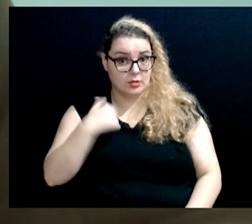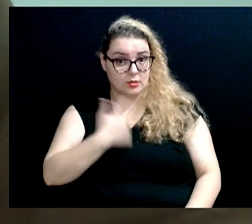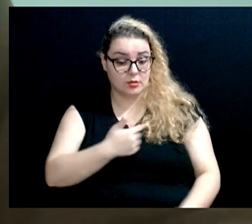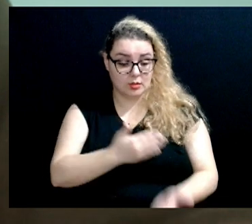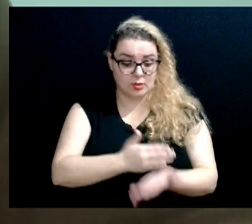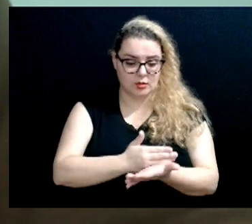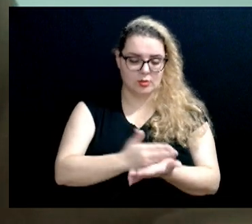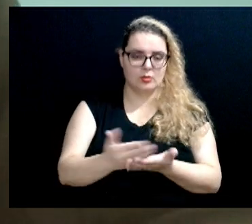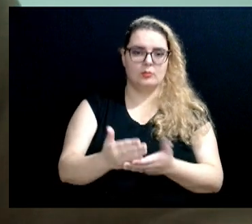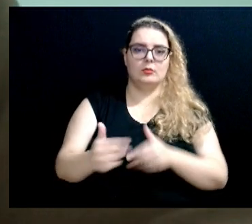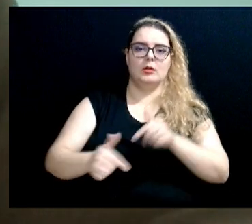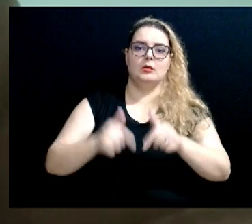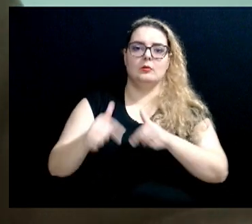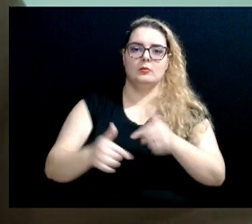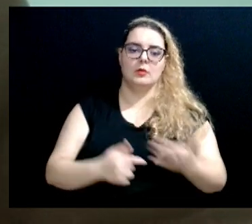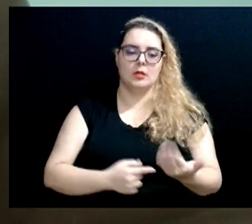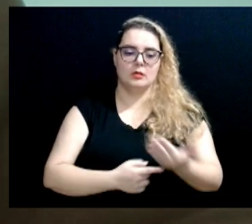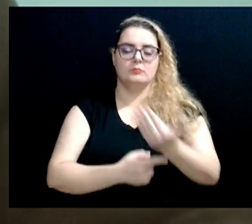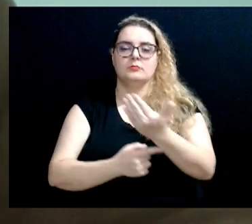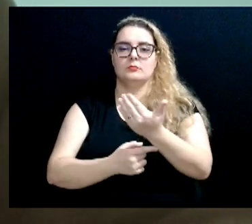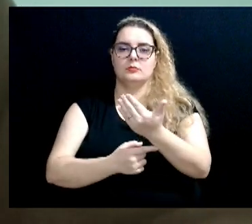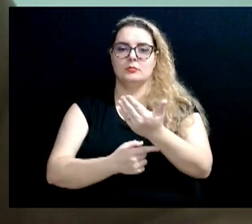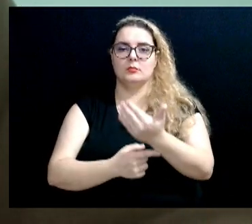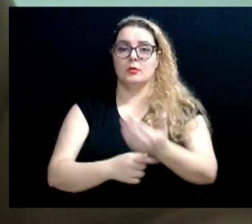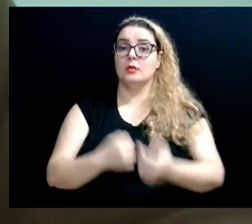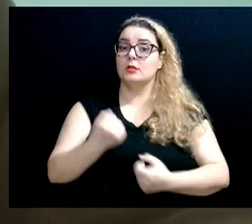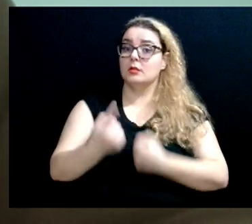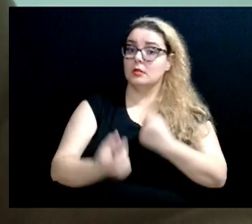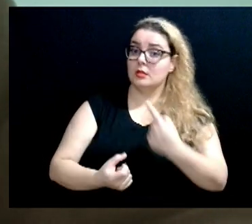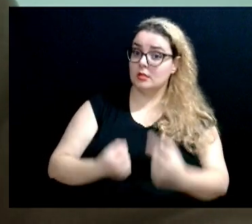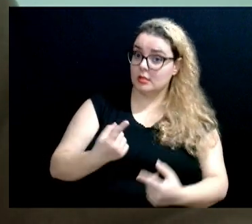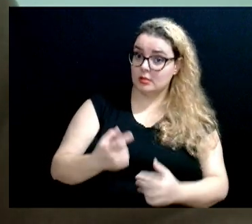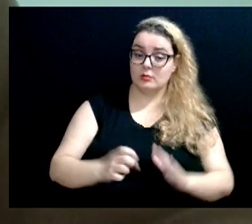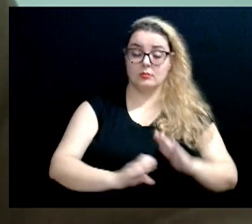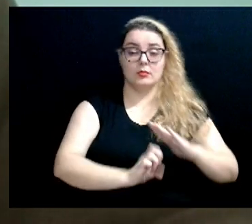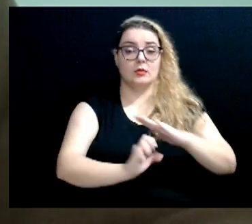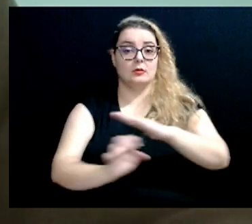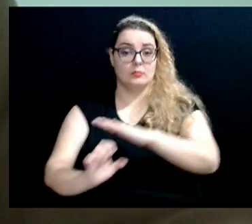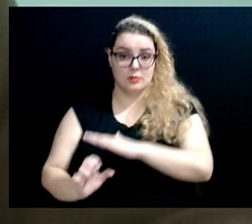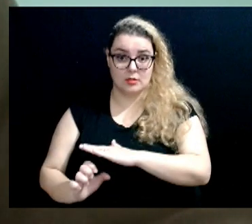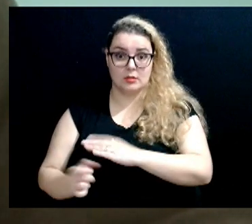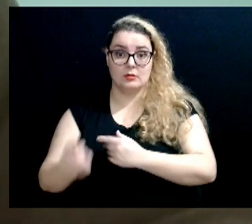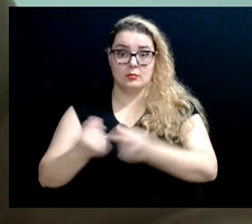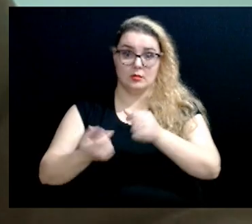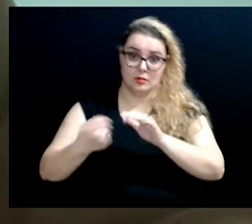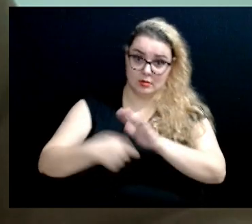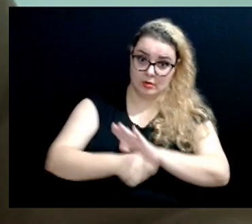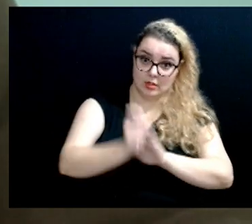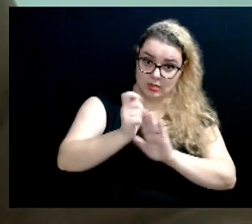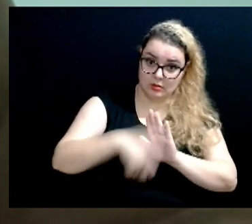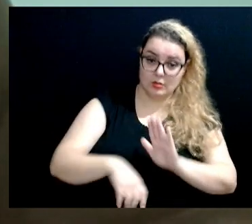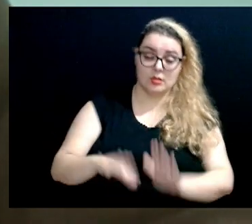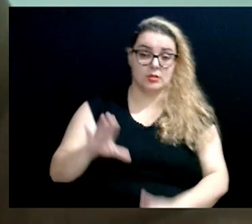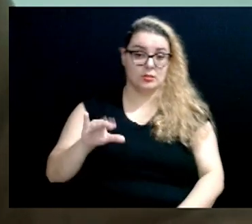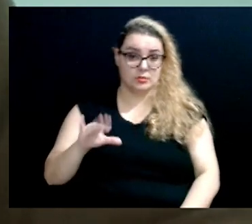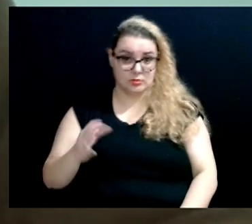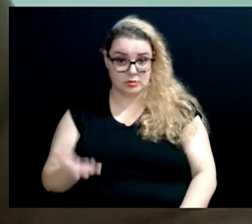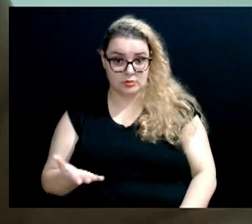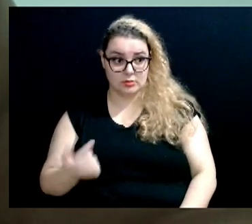com as tecnologias, tem algumas dessas empresas que realmente estão investindo em validação científica, e eu acho que